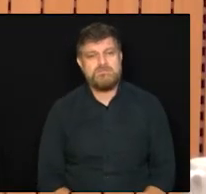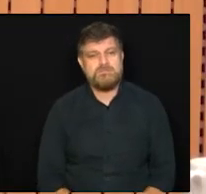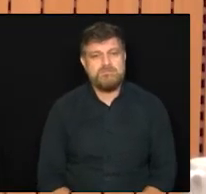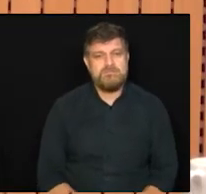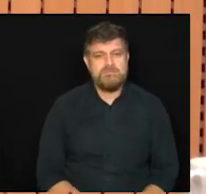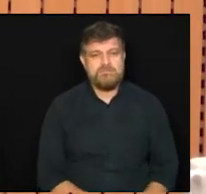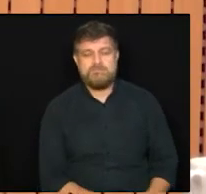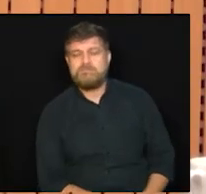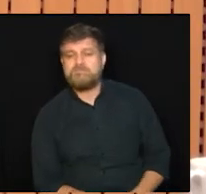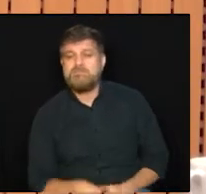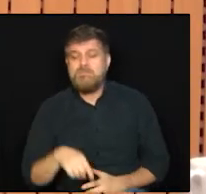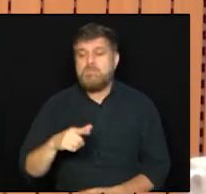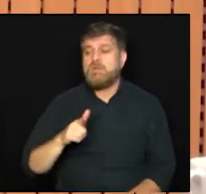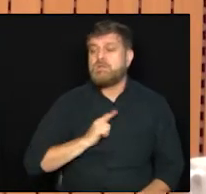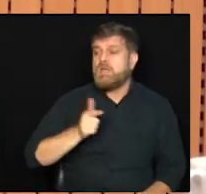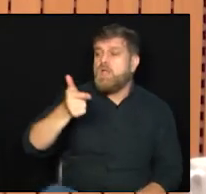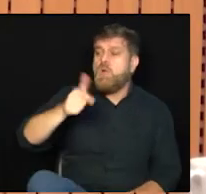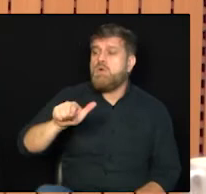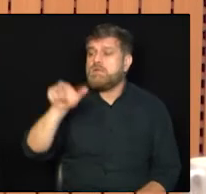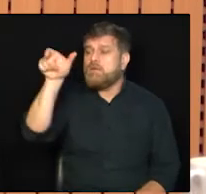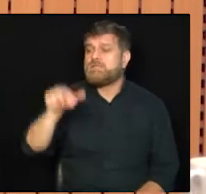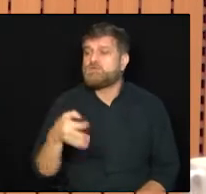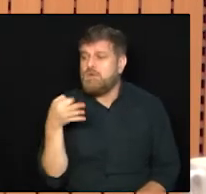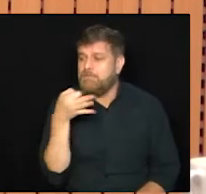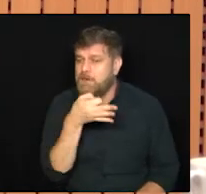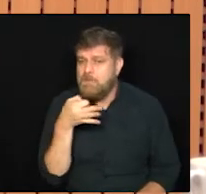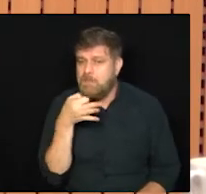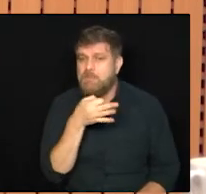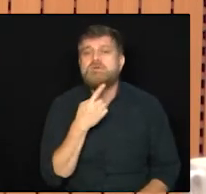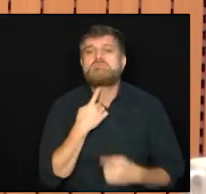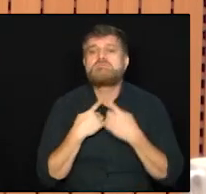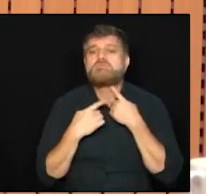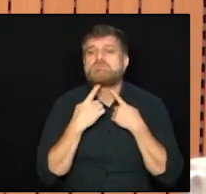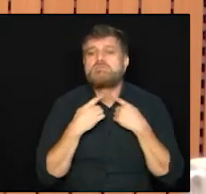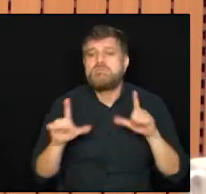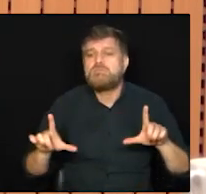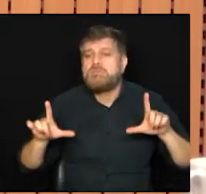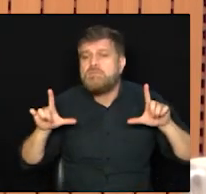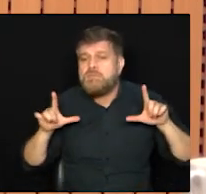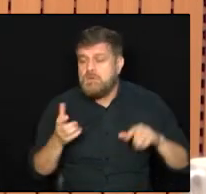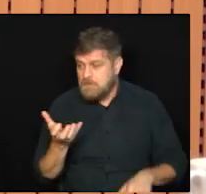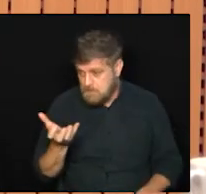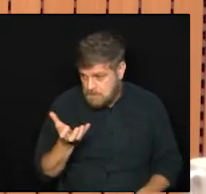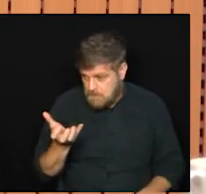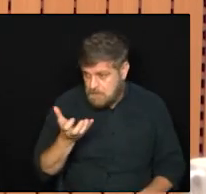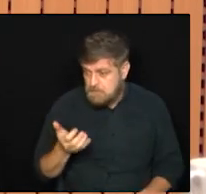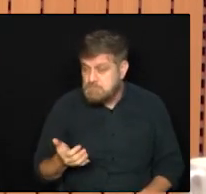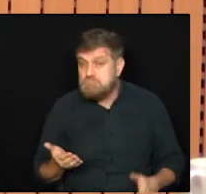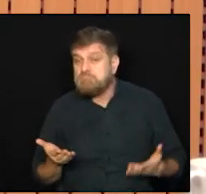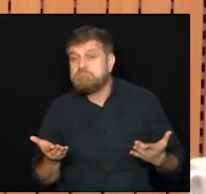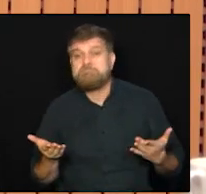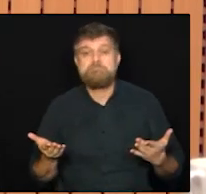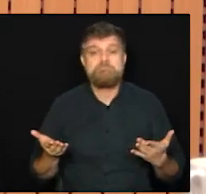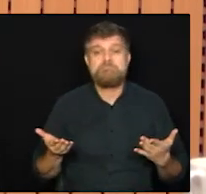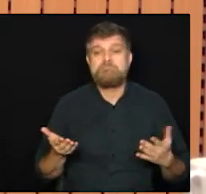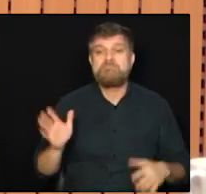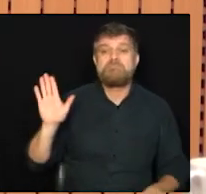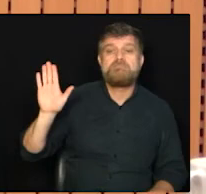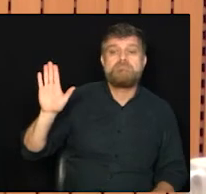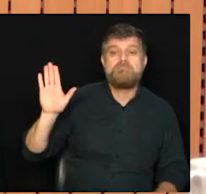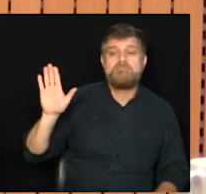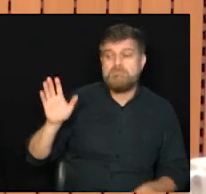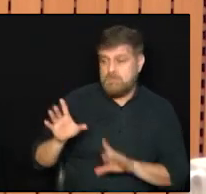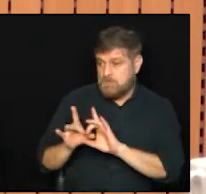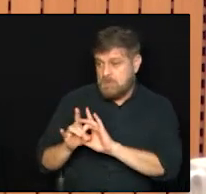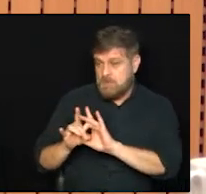Não sei se mais algum membro está aí presente gostaria de fazer alguma consideração. Fiquem à